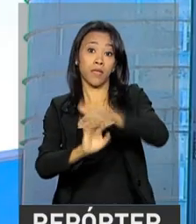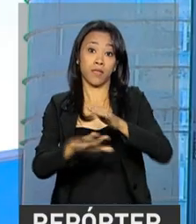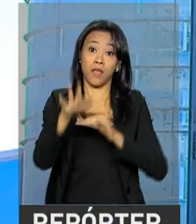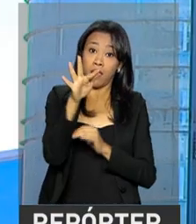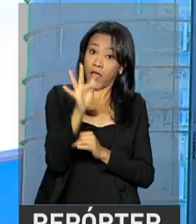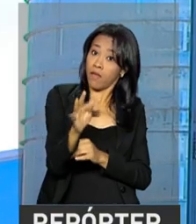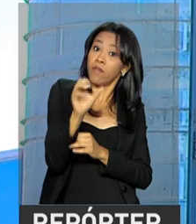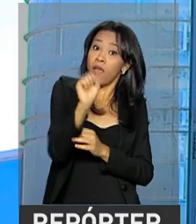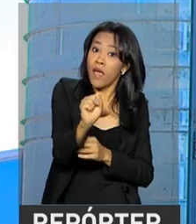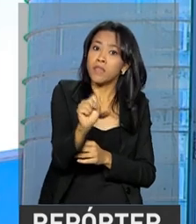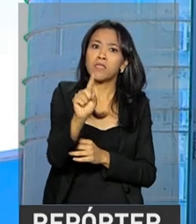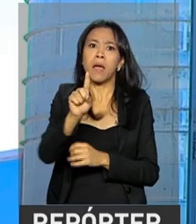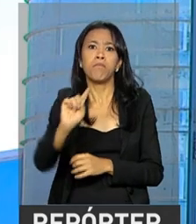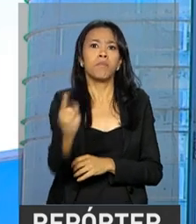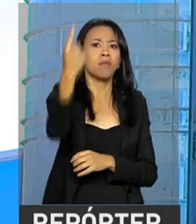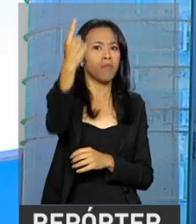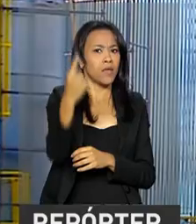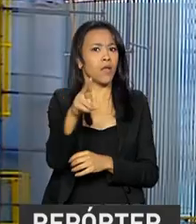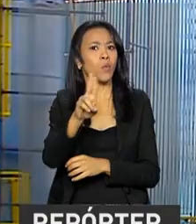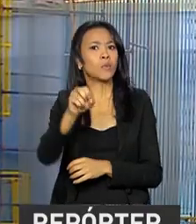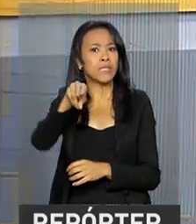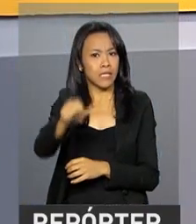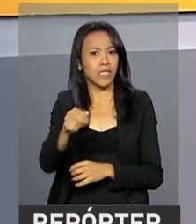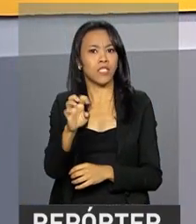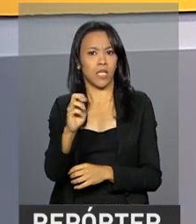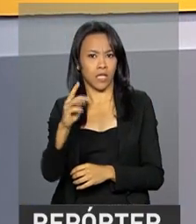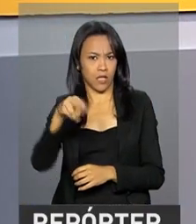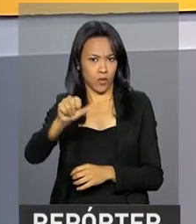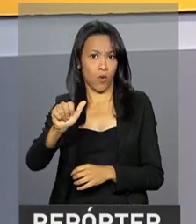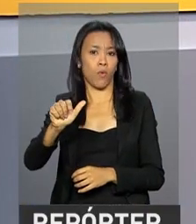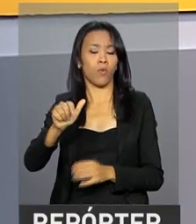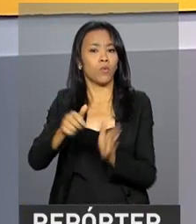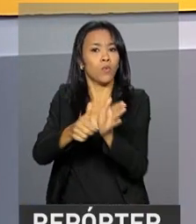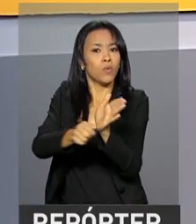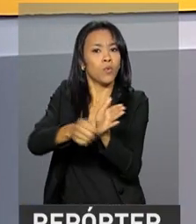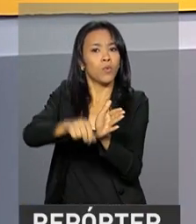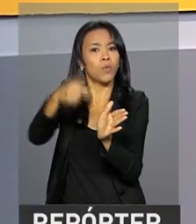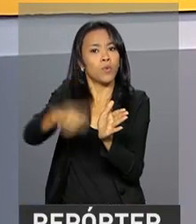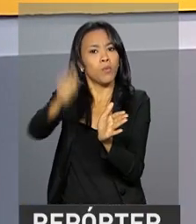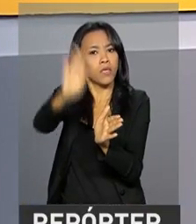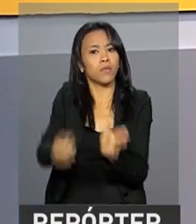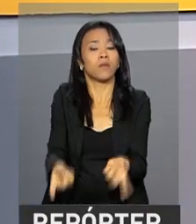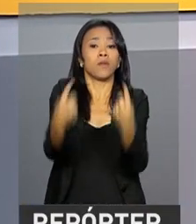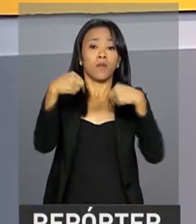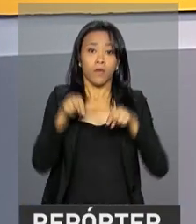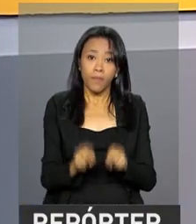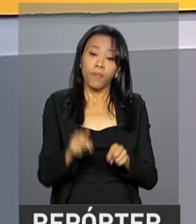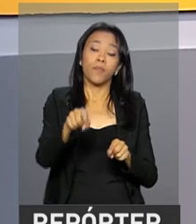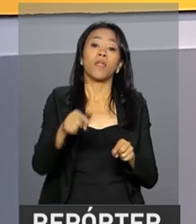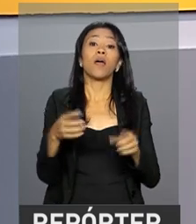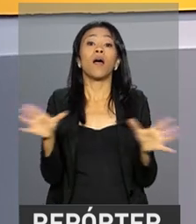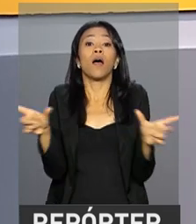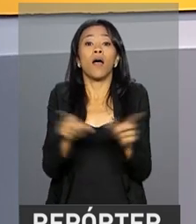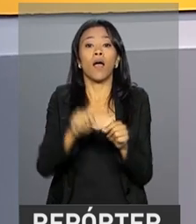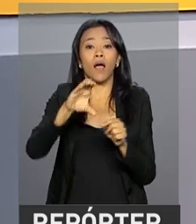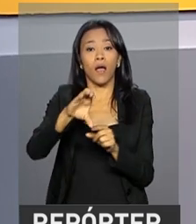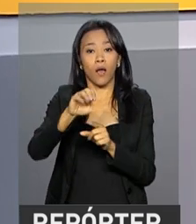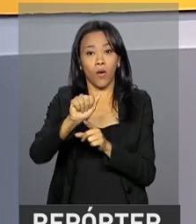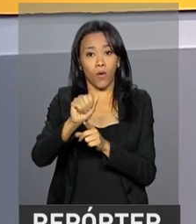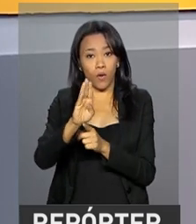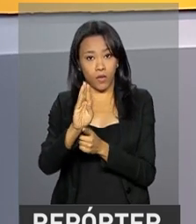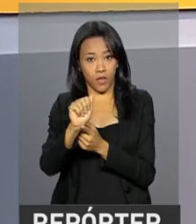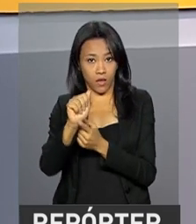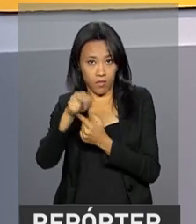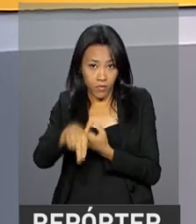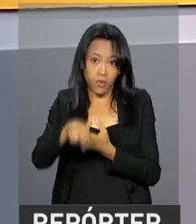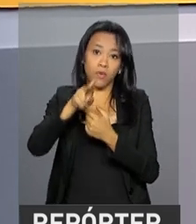primeira usina de etanol de milho do Brasil e a companhia Nacional de abastecimento anunciou as novas estimativas